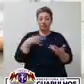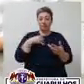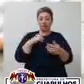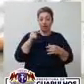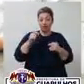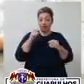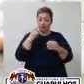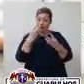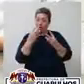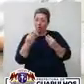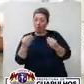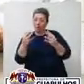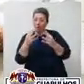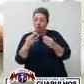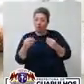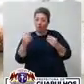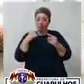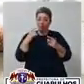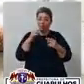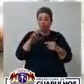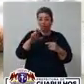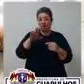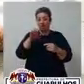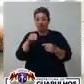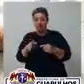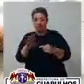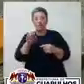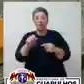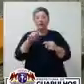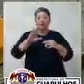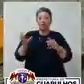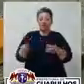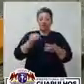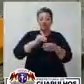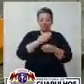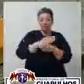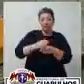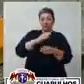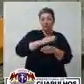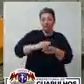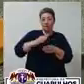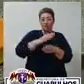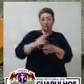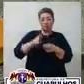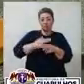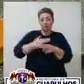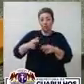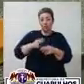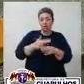Bom, esse vai ser o ponto. Essa vai ser a consistência que vai ficar aí o creme. E aí acrescenta as raspas de chocolate.